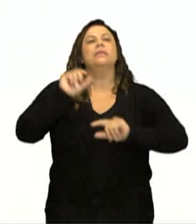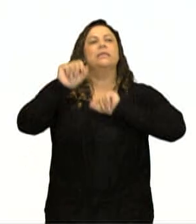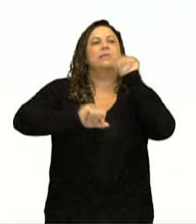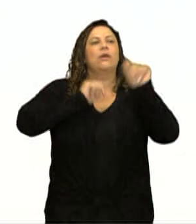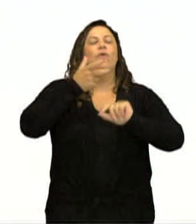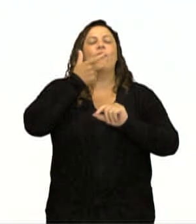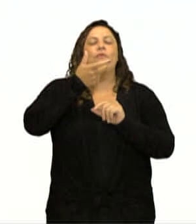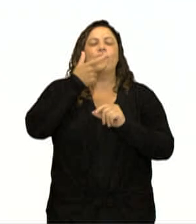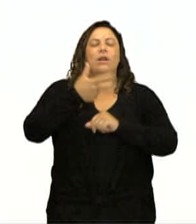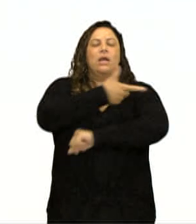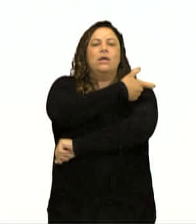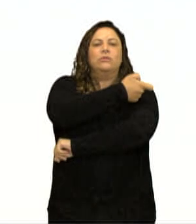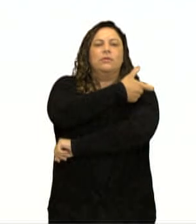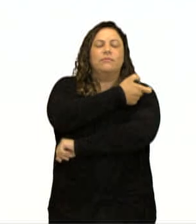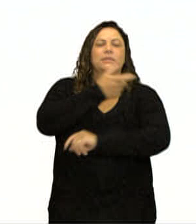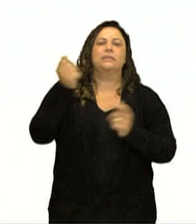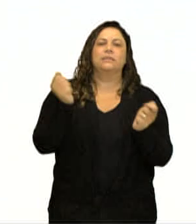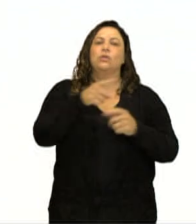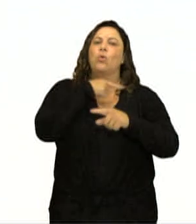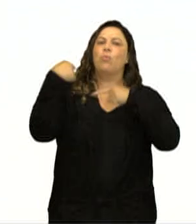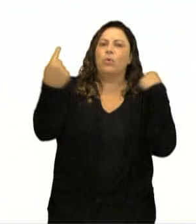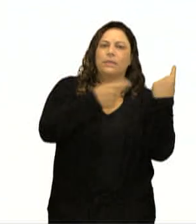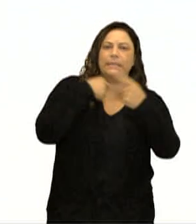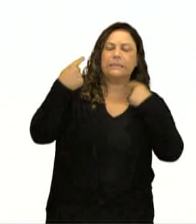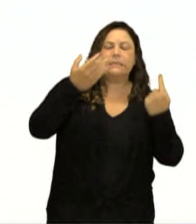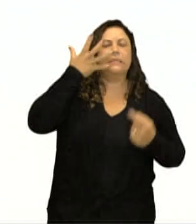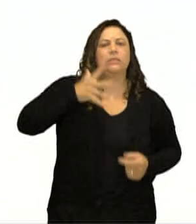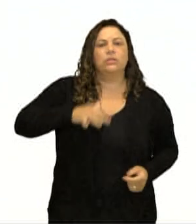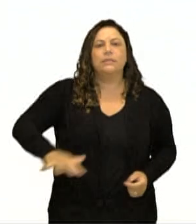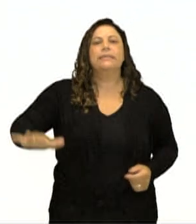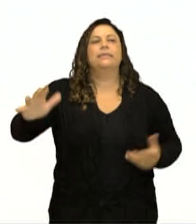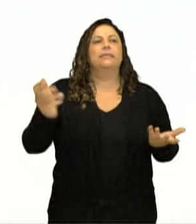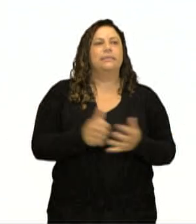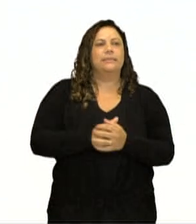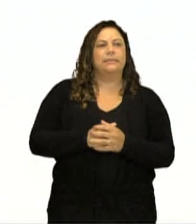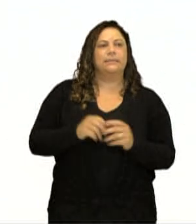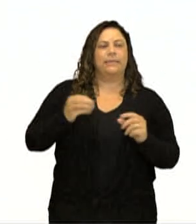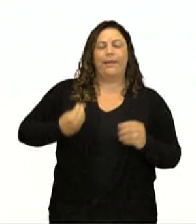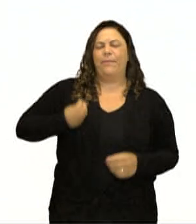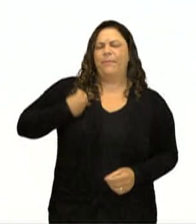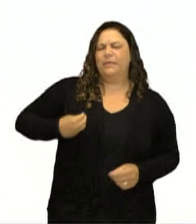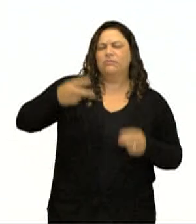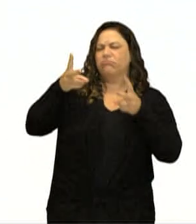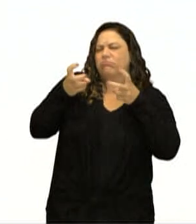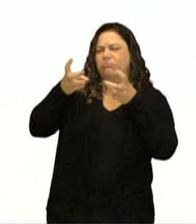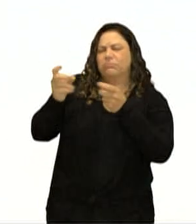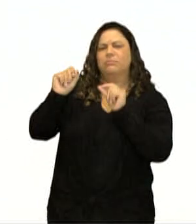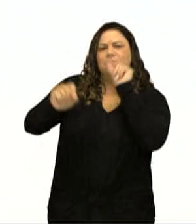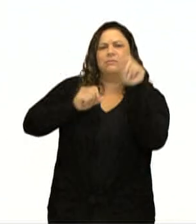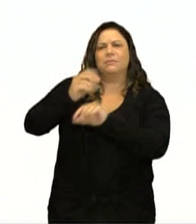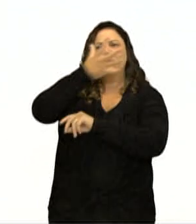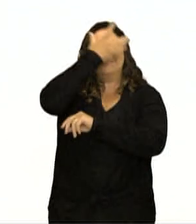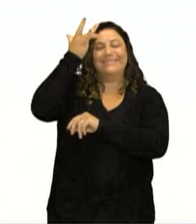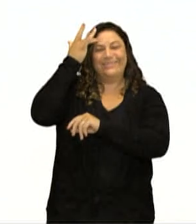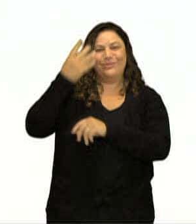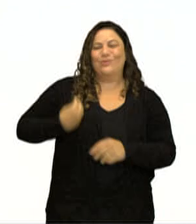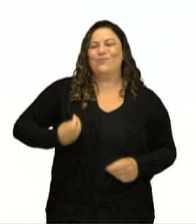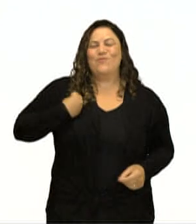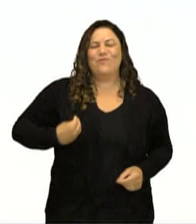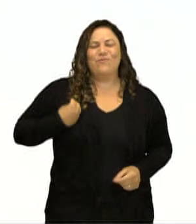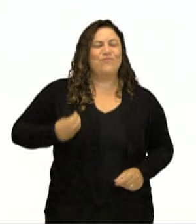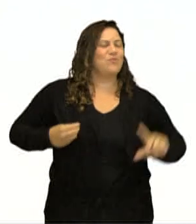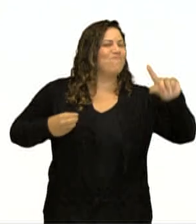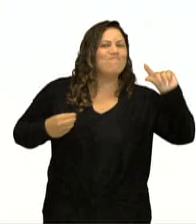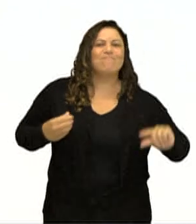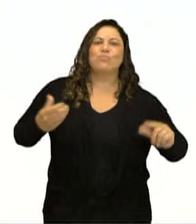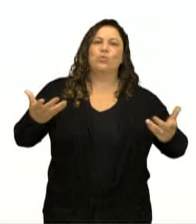né? Crescimento demográfico, o que seria caso não tivesse descoberto o princípio das vacinas. Ao longo do século